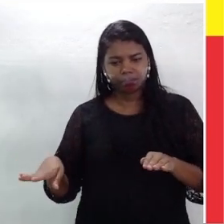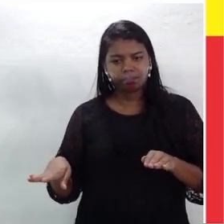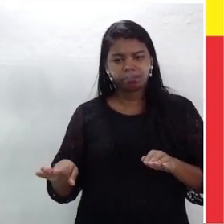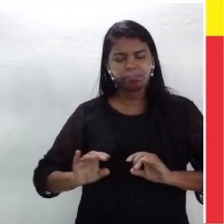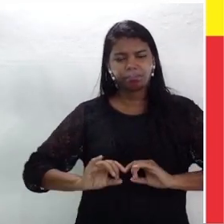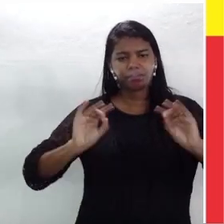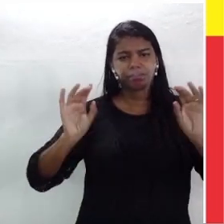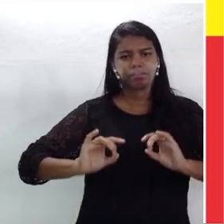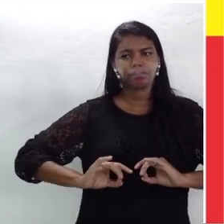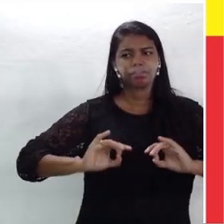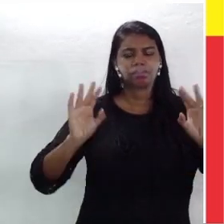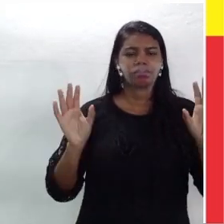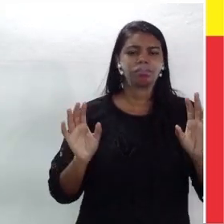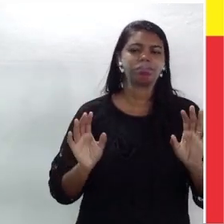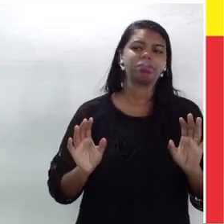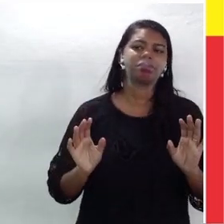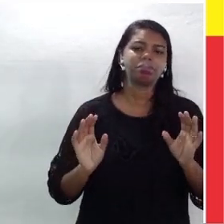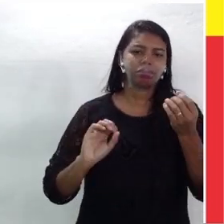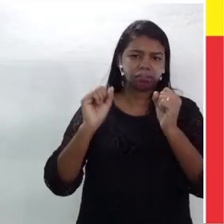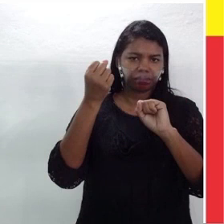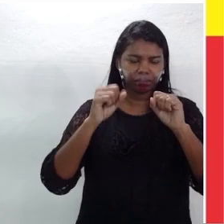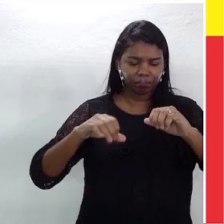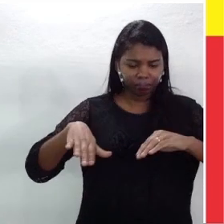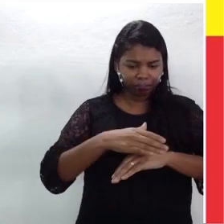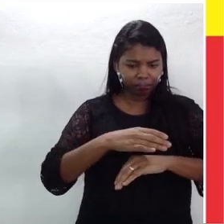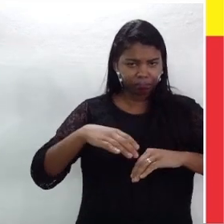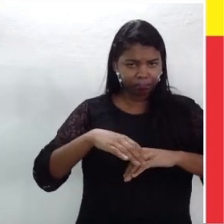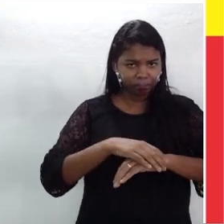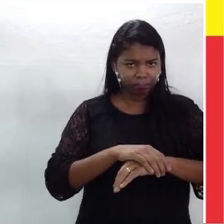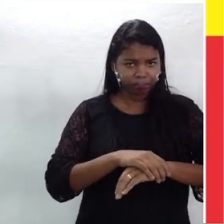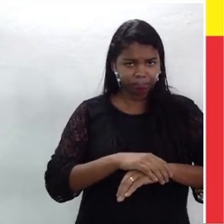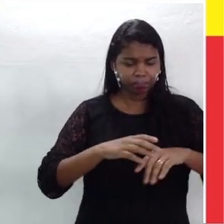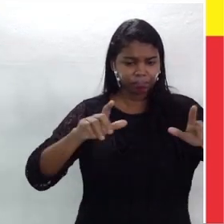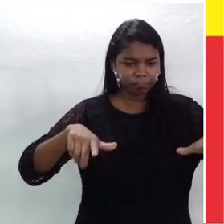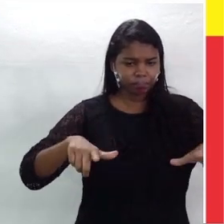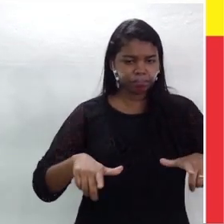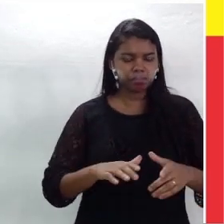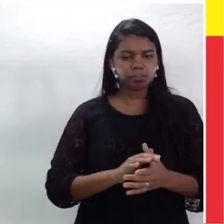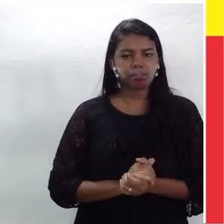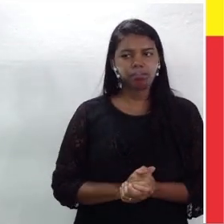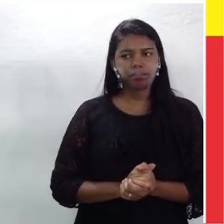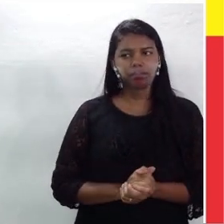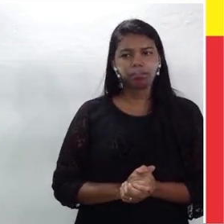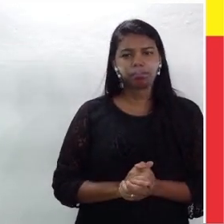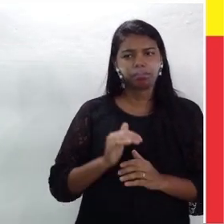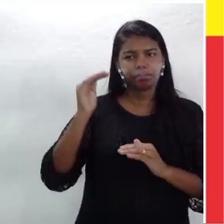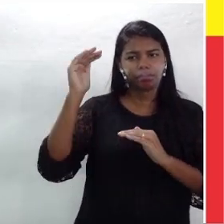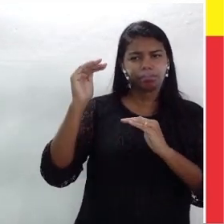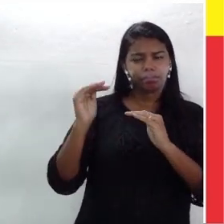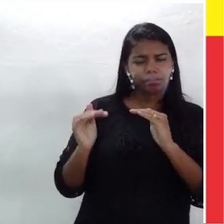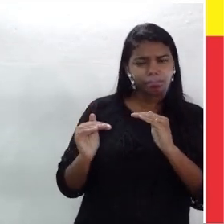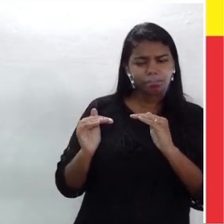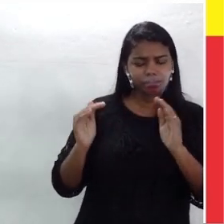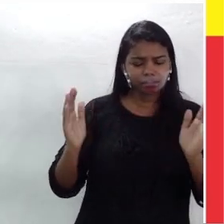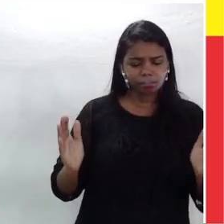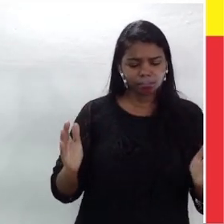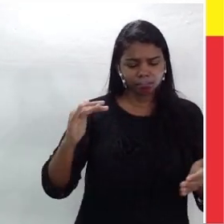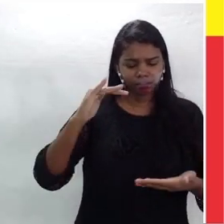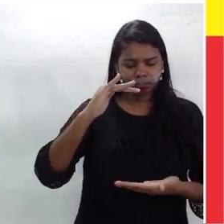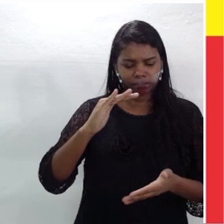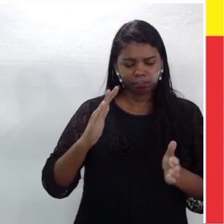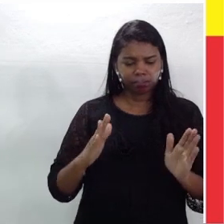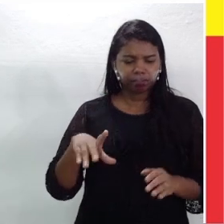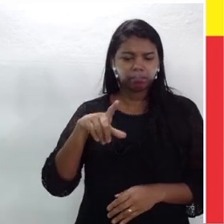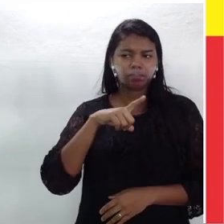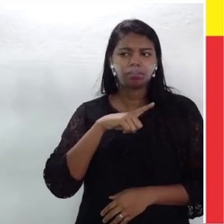revende para a fábrica de sapato da região. Observe abaixo as dimensões dessas caixas que